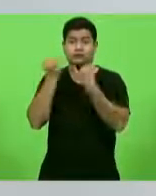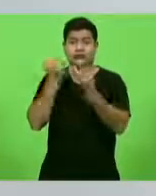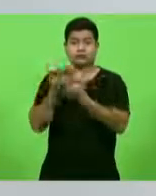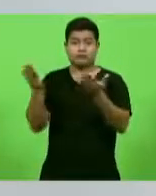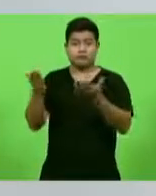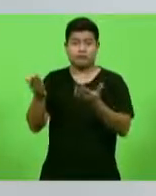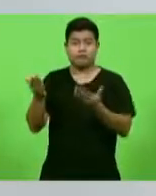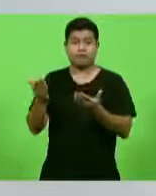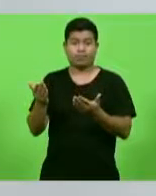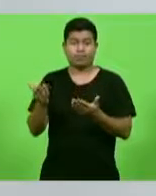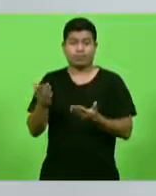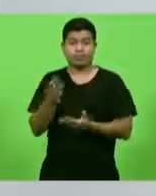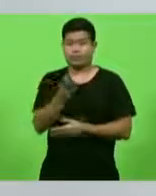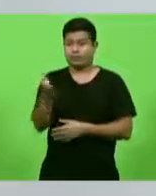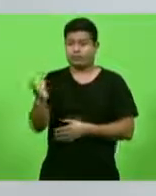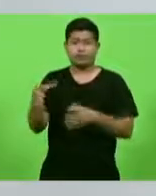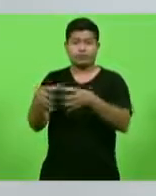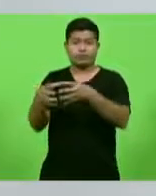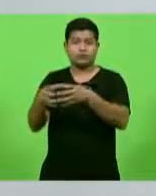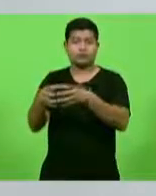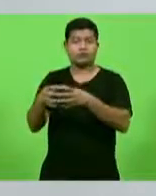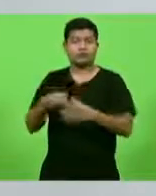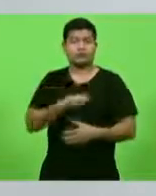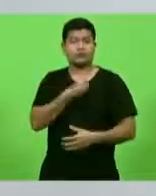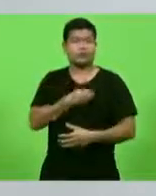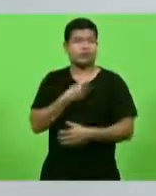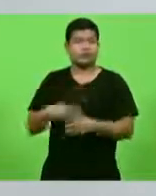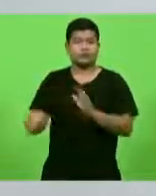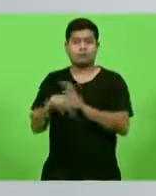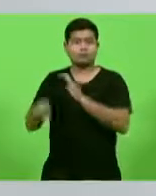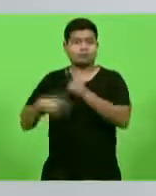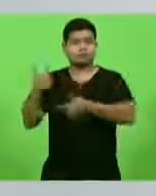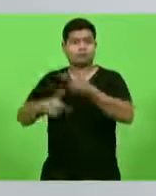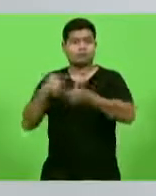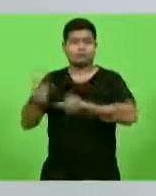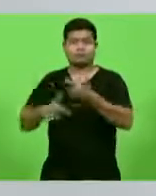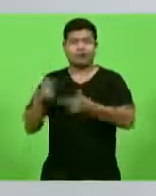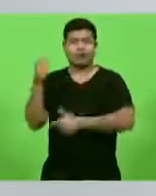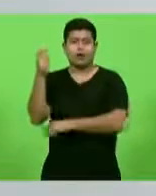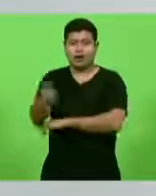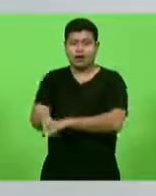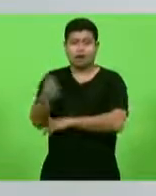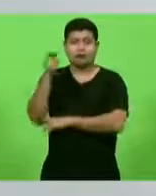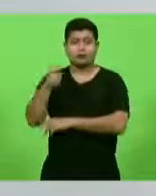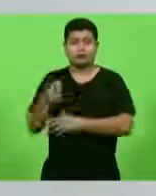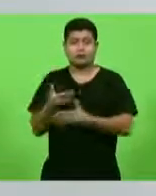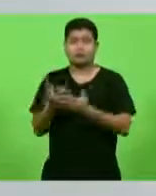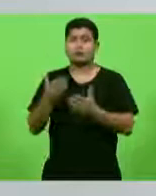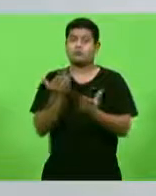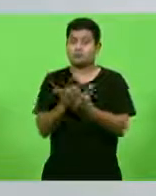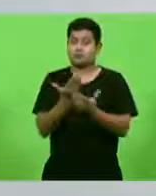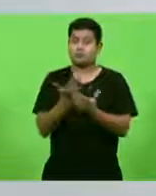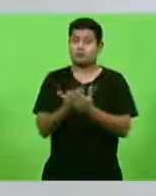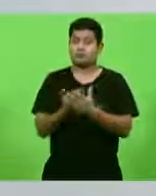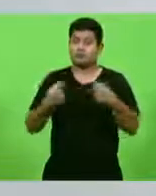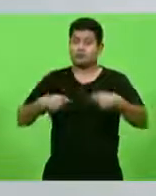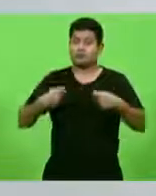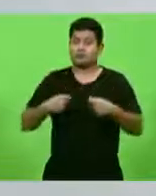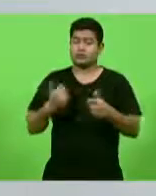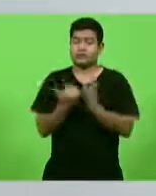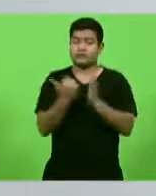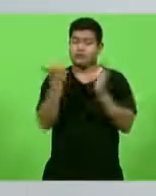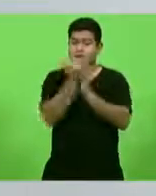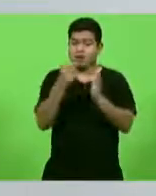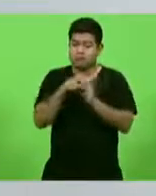que vivem da pesca da tainha, é de que os estudos precisam ser realizados com mais seriedade para